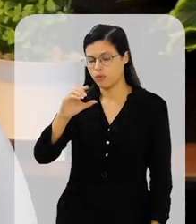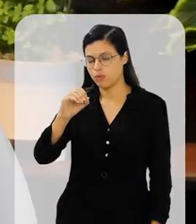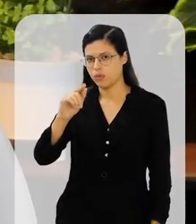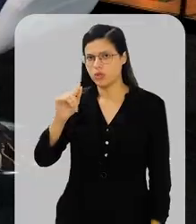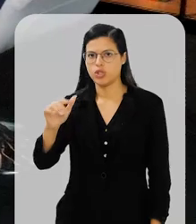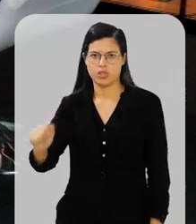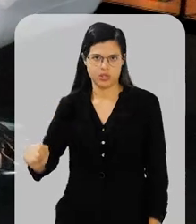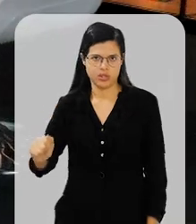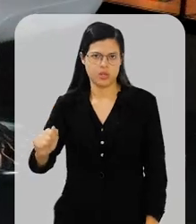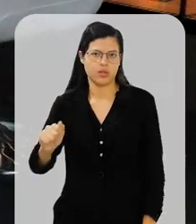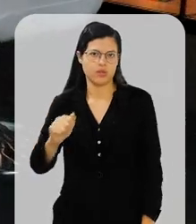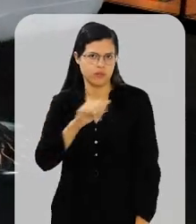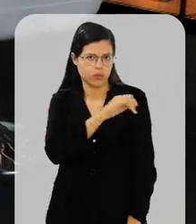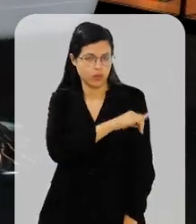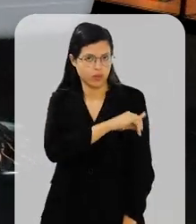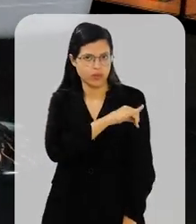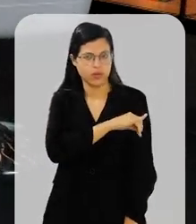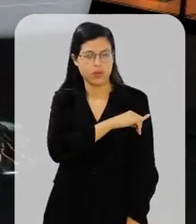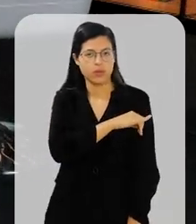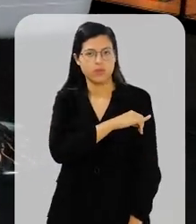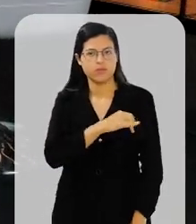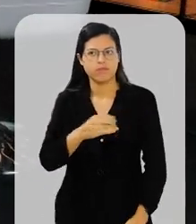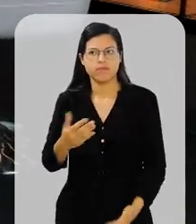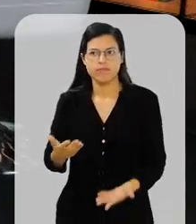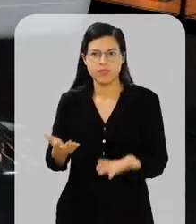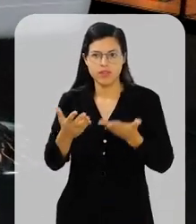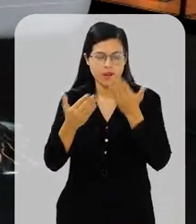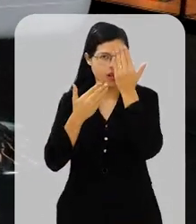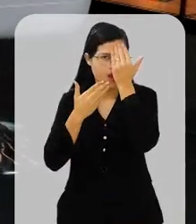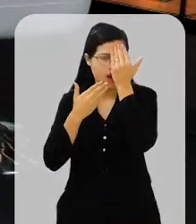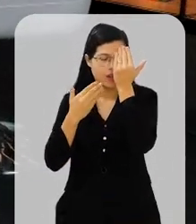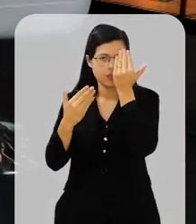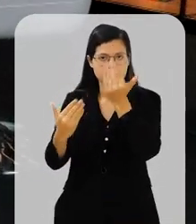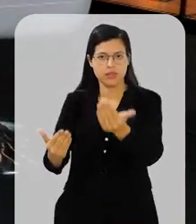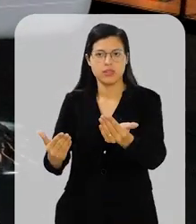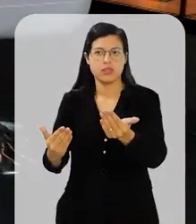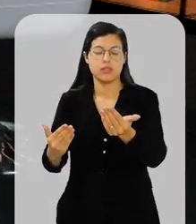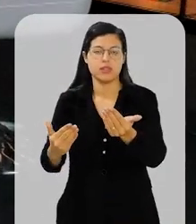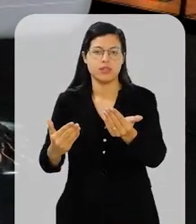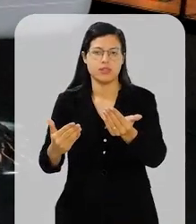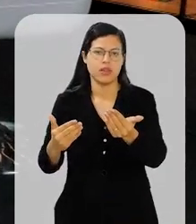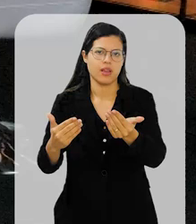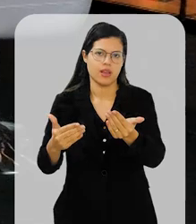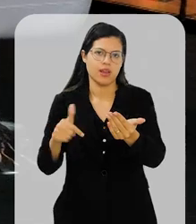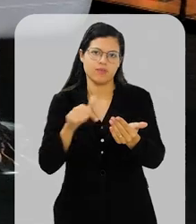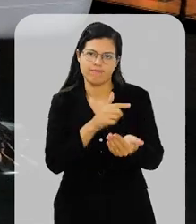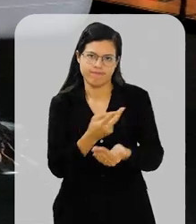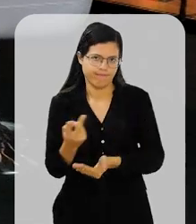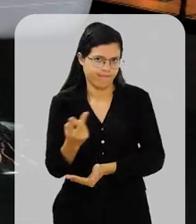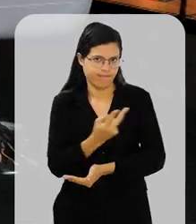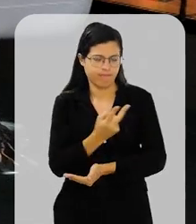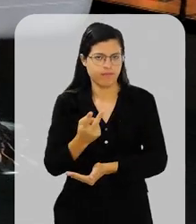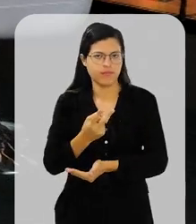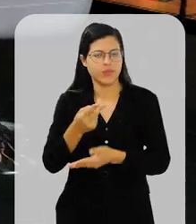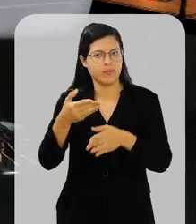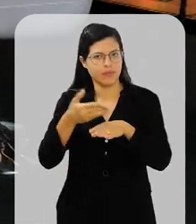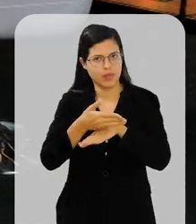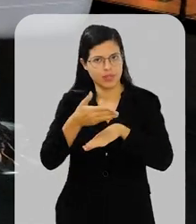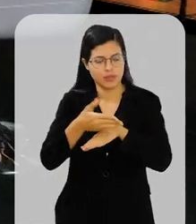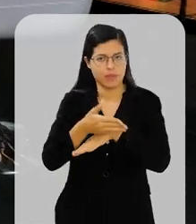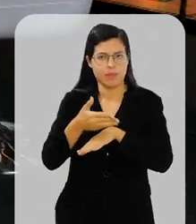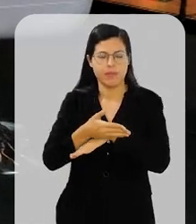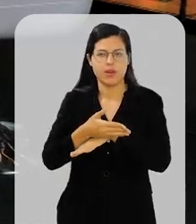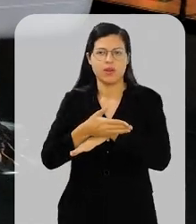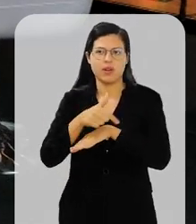SBGG-RJ. Olá! Primeiramente, eu gostaria de agradecer imensamente a disponibilidade de vocês